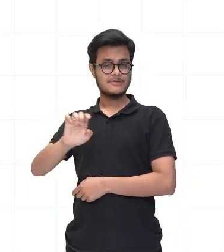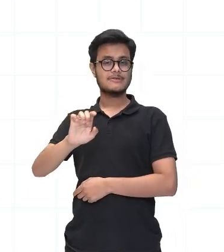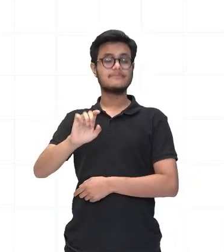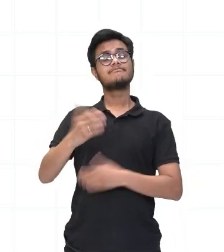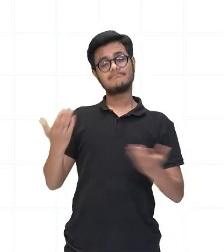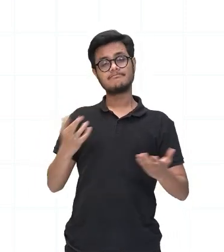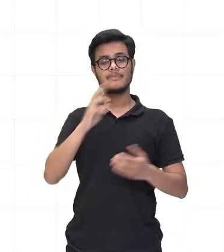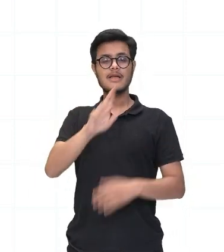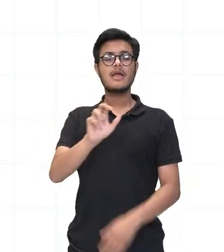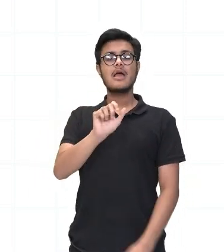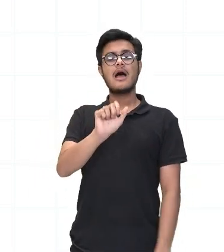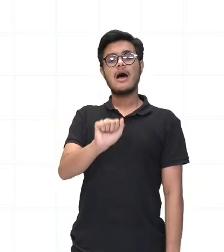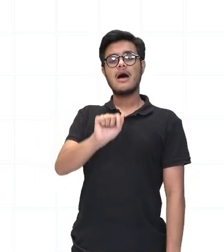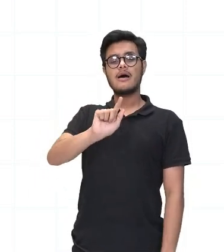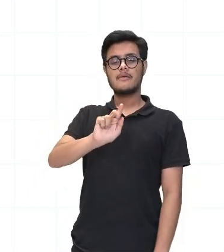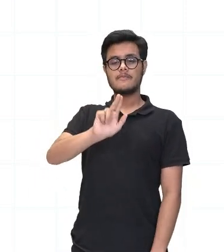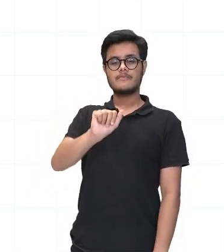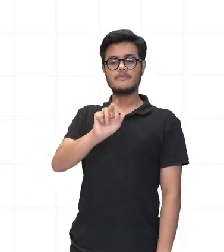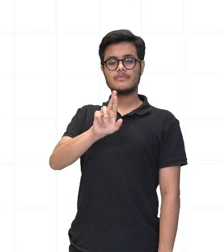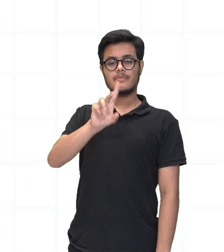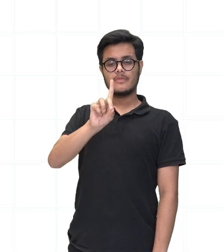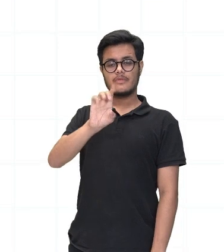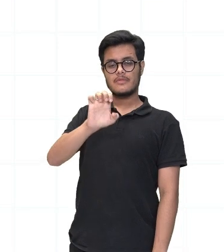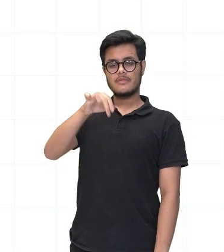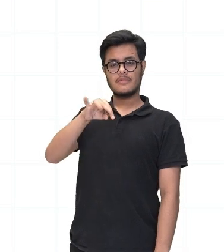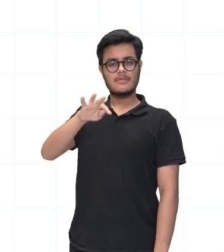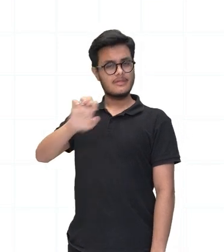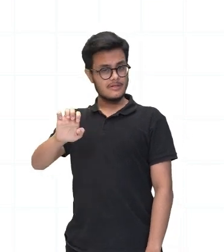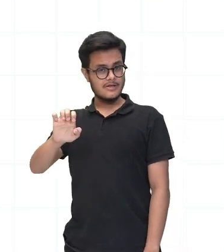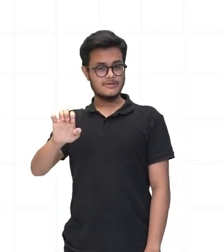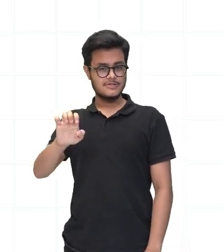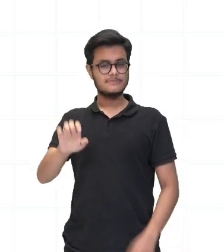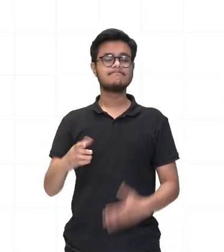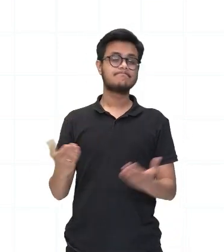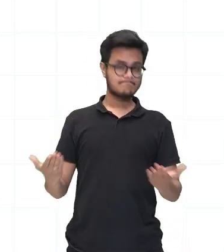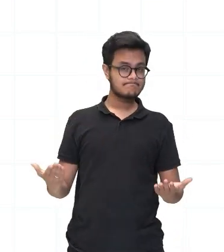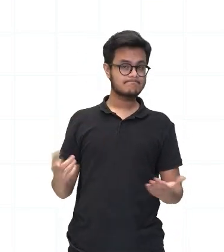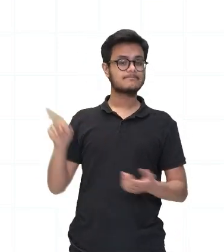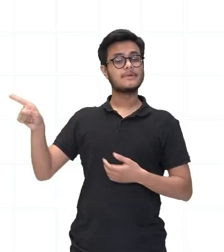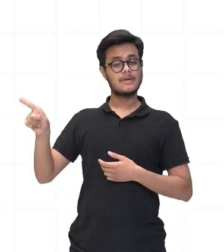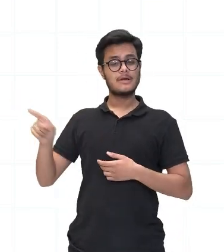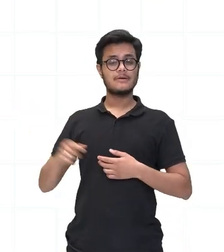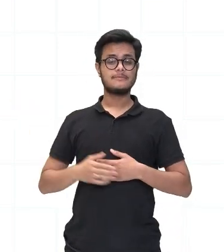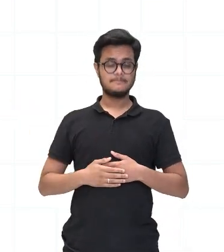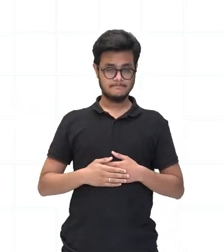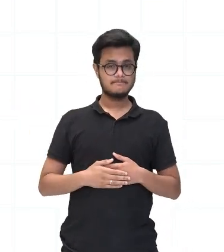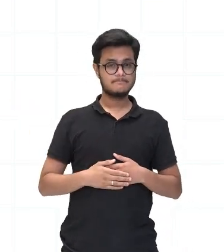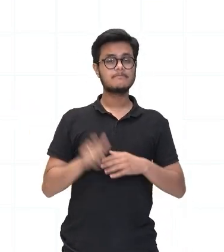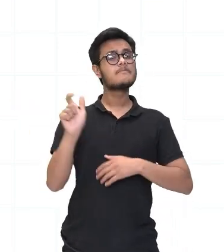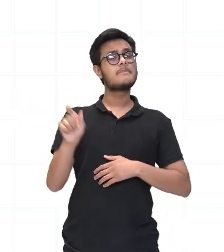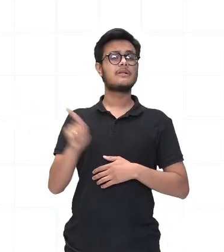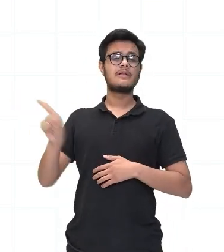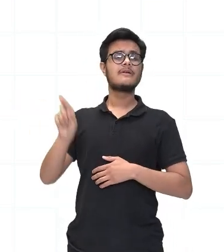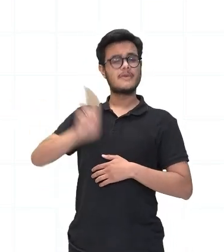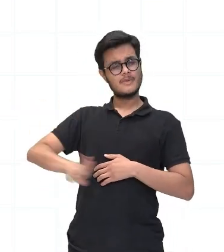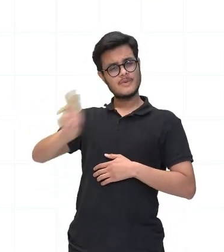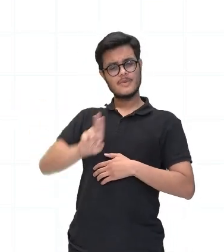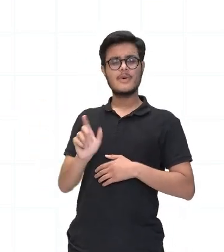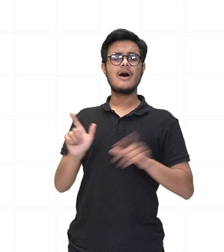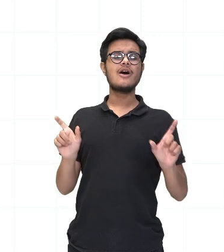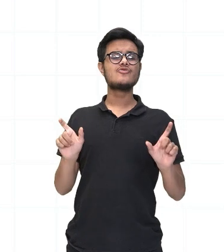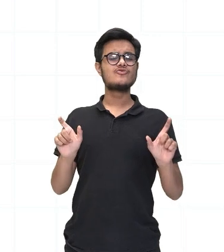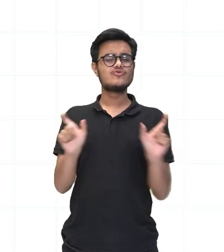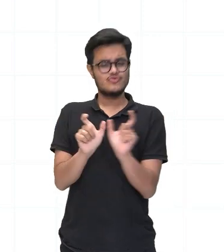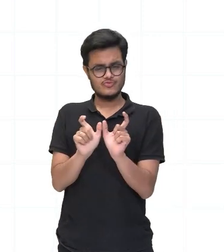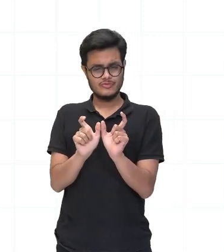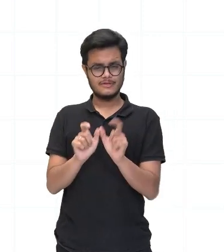aguardente. Exatamente. Notaram aí? Água mais ardente forma a palavra aguardente.